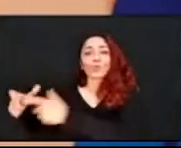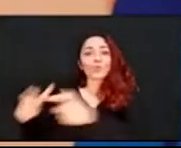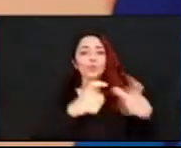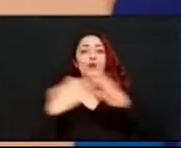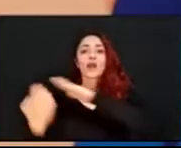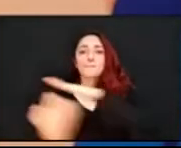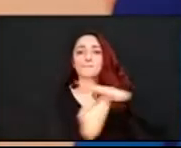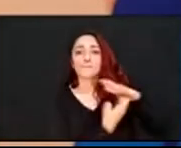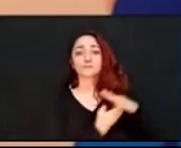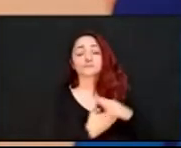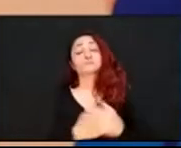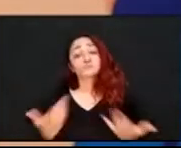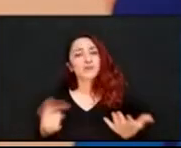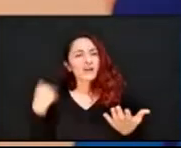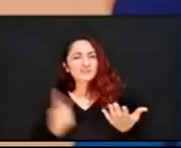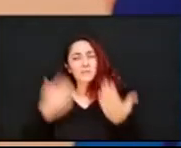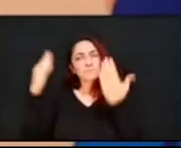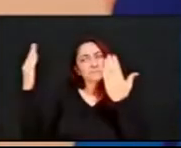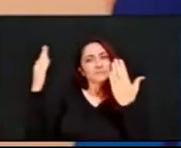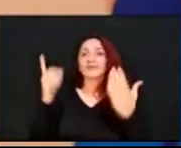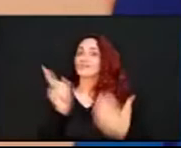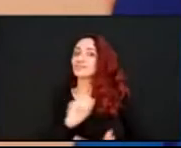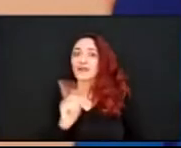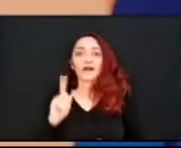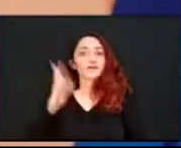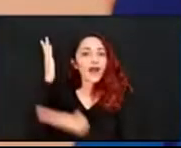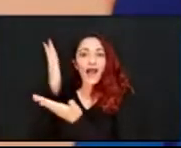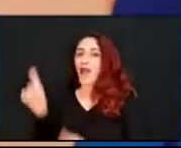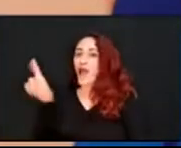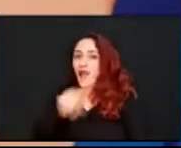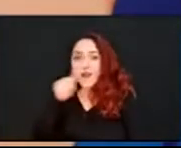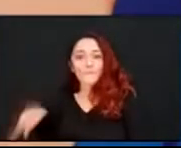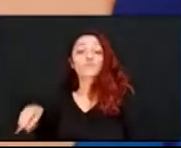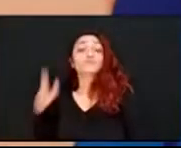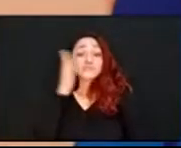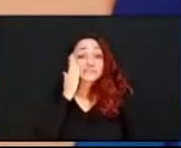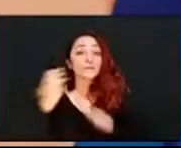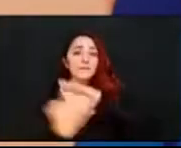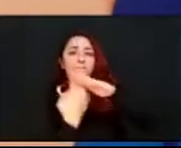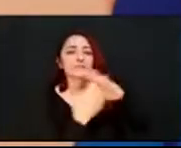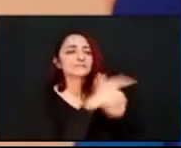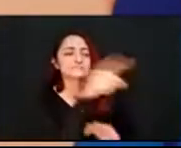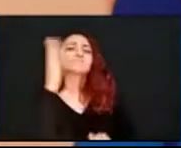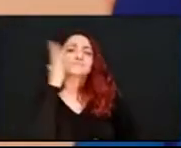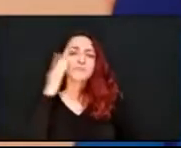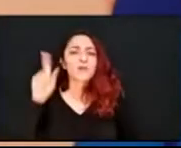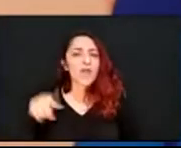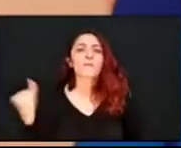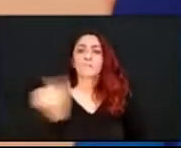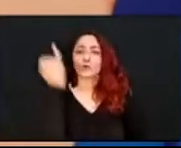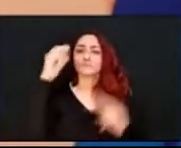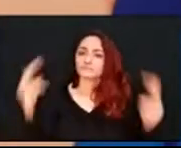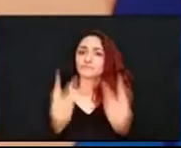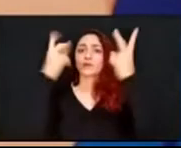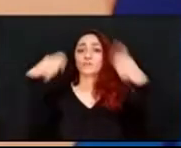tem mais dúvida nas empresas deixaram de questionar a importância EA relevância e aqui né dentro de uma companhia gigante